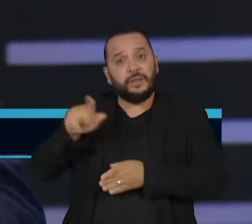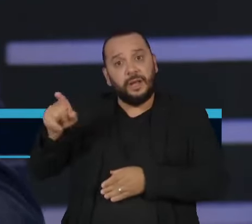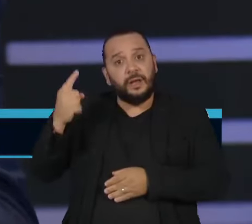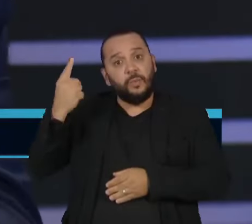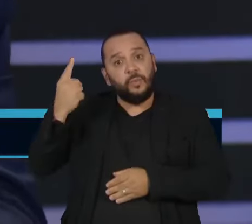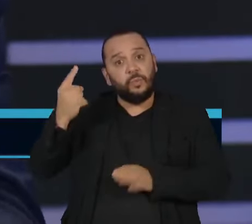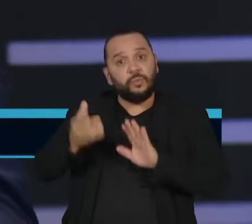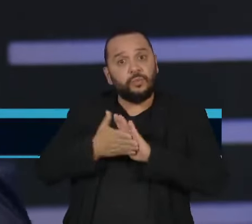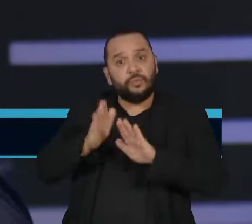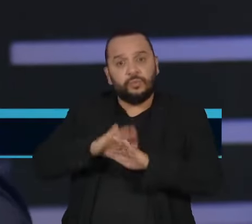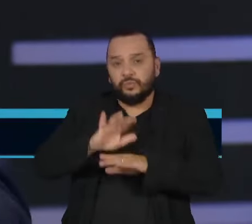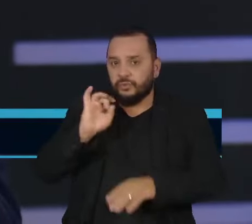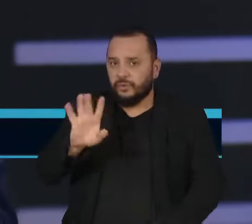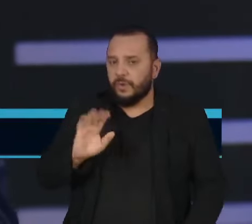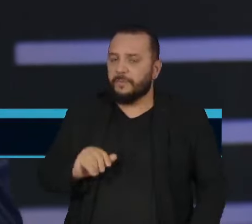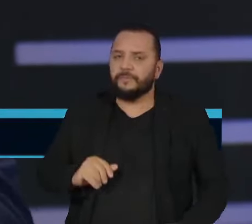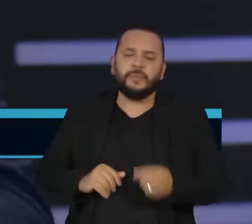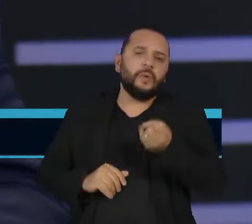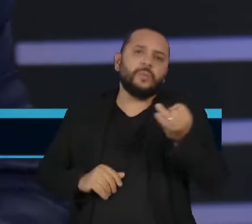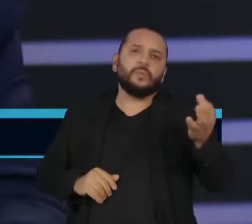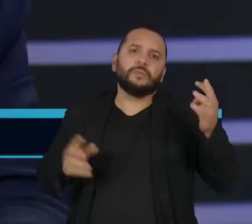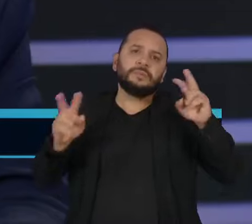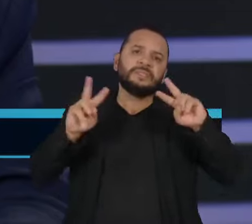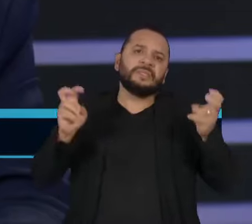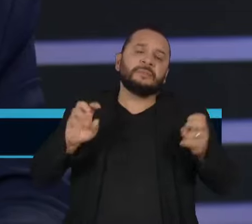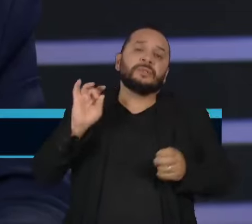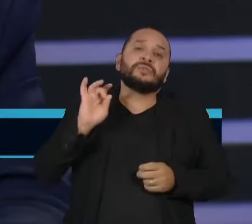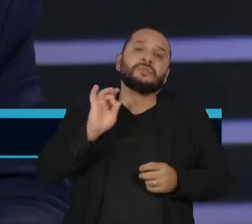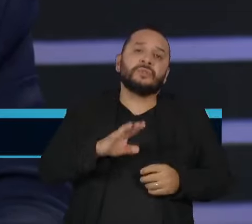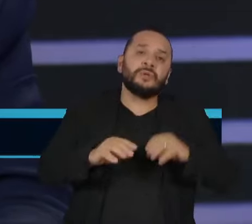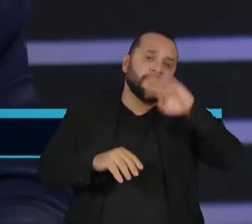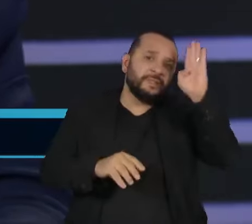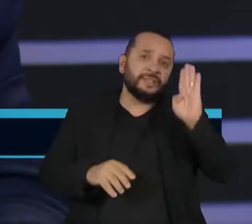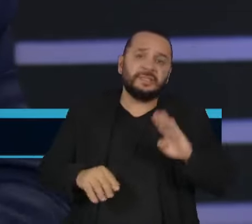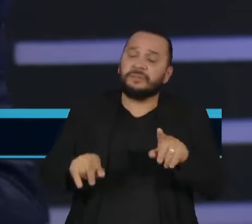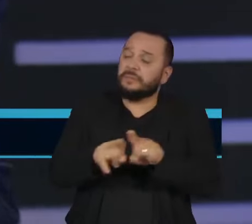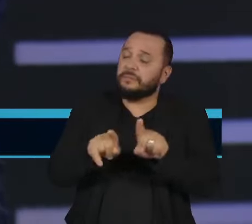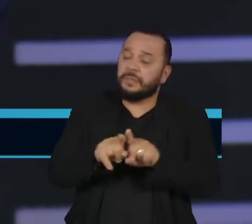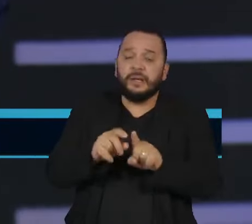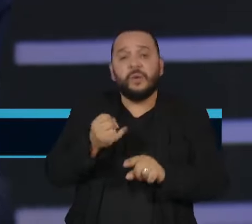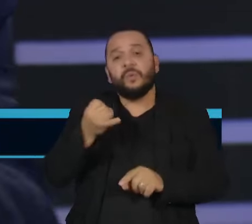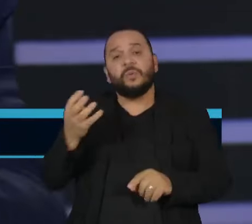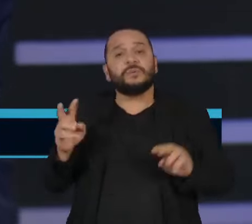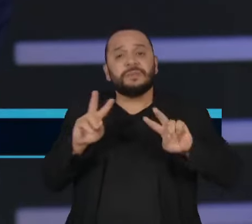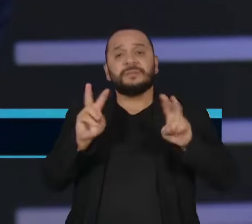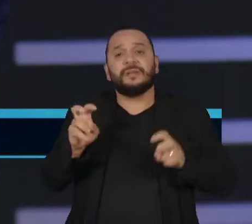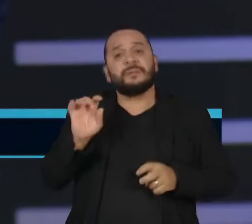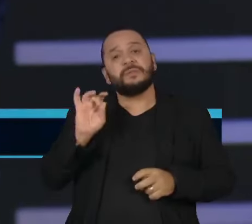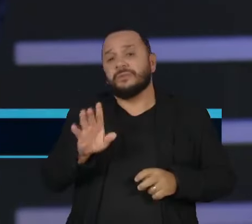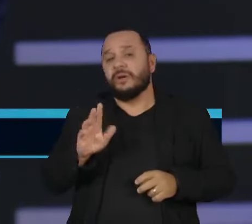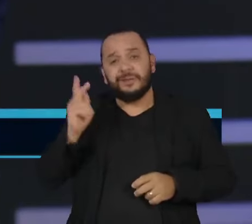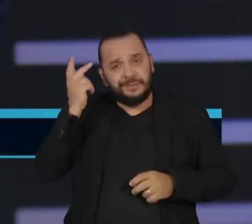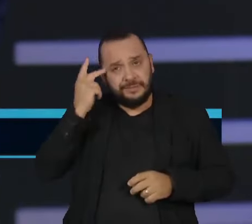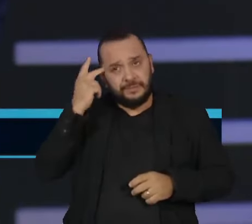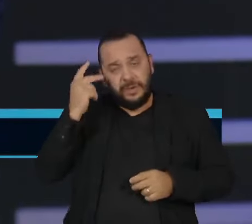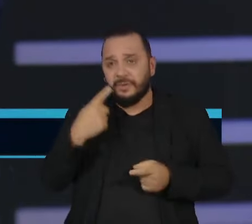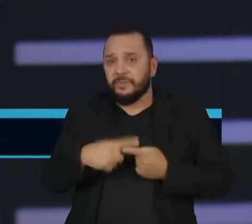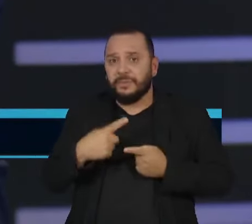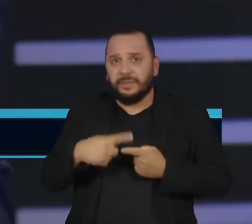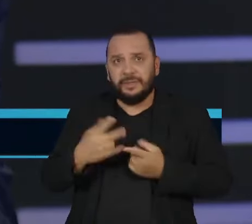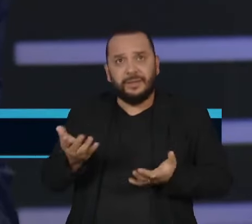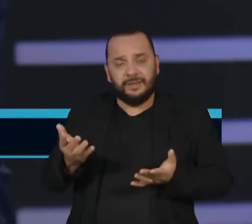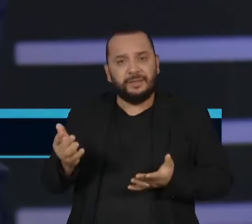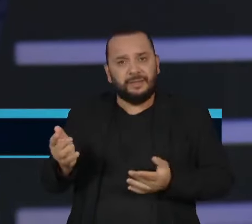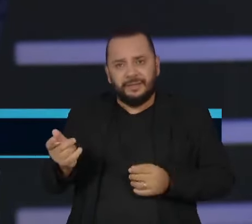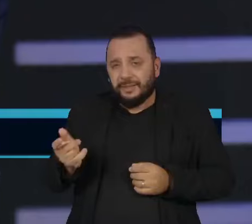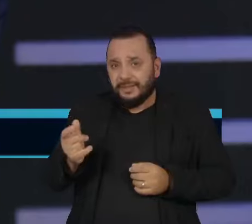algumas questões são do Brasil e outras, no caso em particular, é um fenômeno de São Paulo. Veja que nenhuma cidade da região metropolitana de São Paulo tem